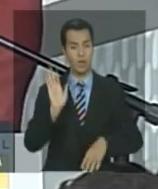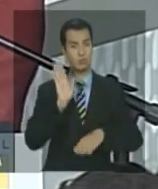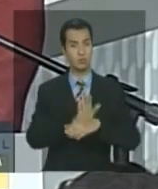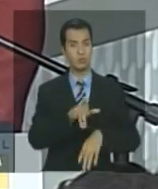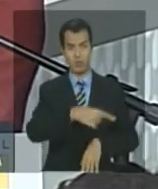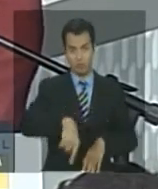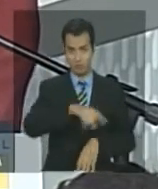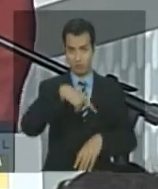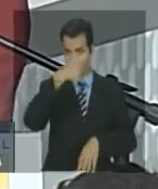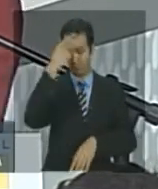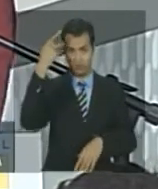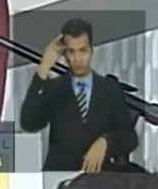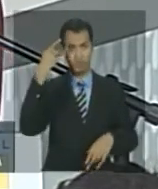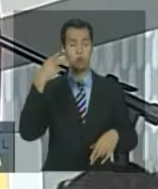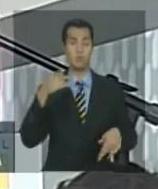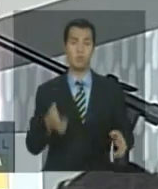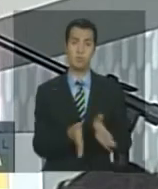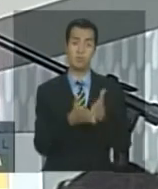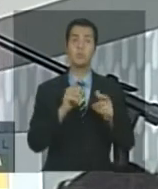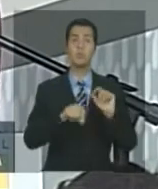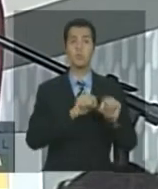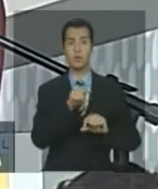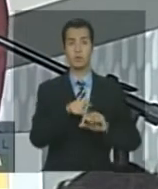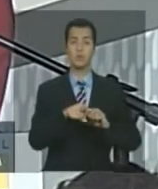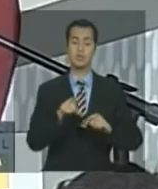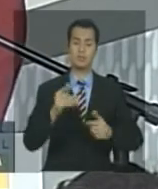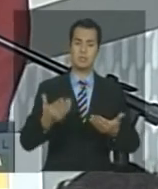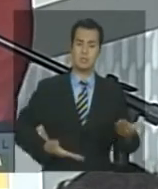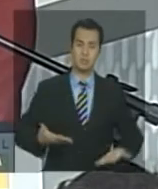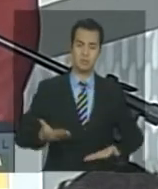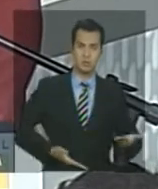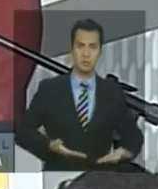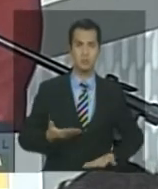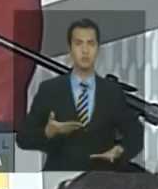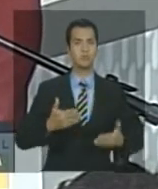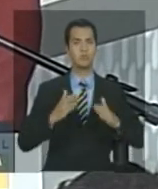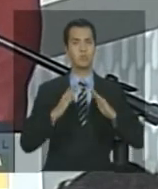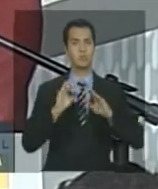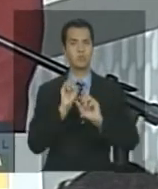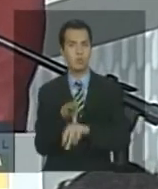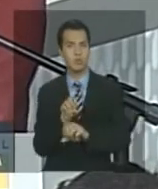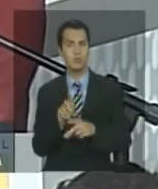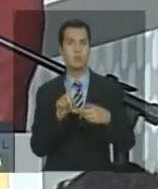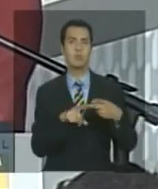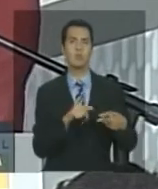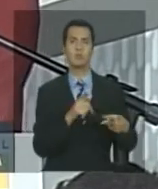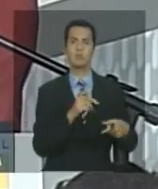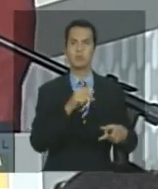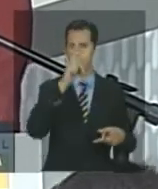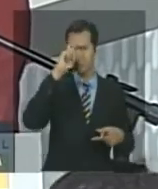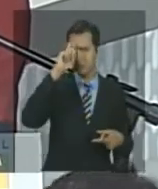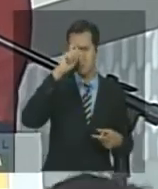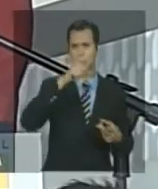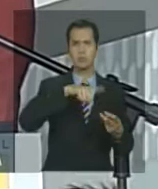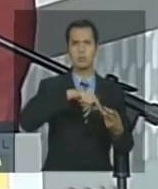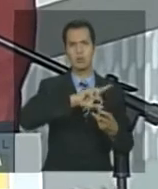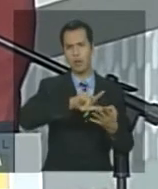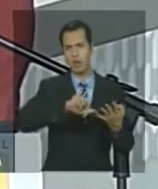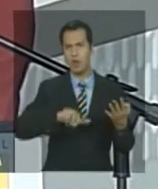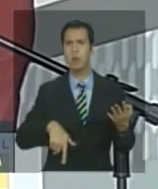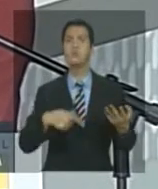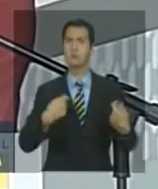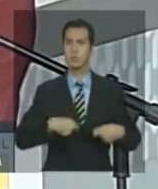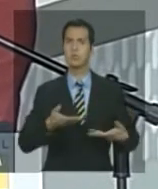brasileiros através de serviços públicos de qualidade, em especial a educação. O que me atraiu